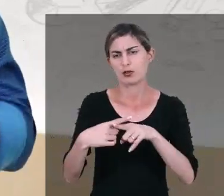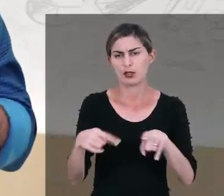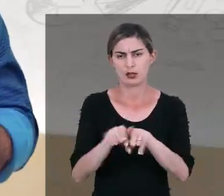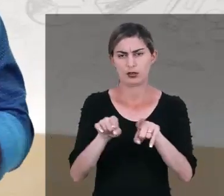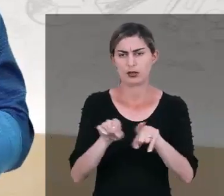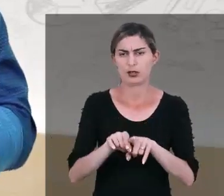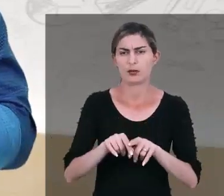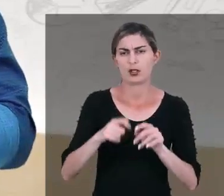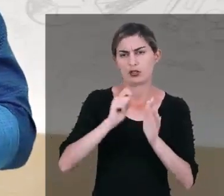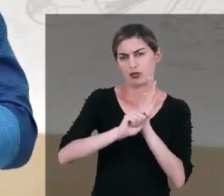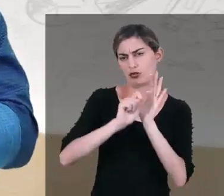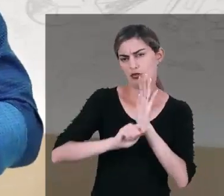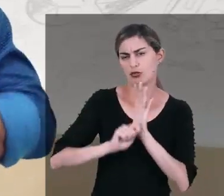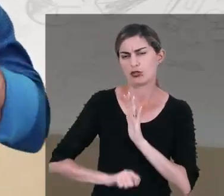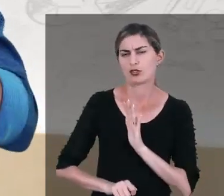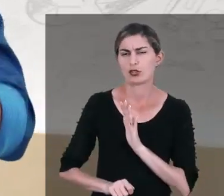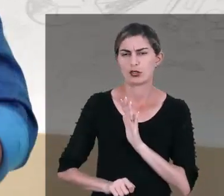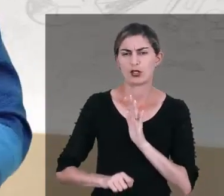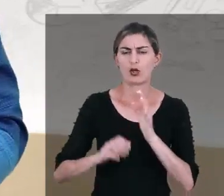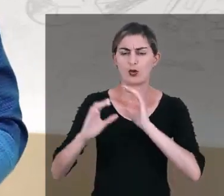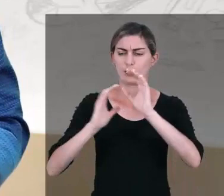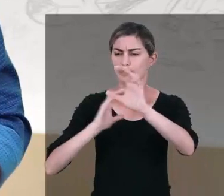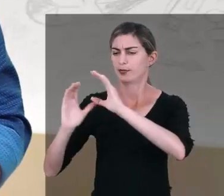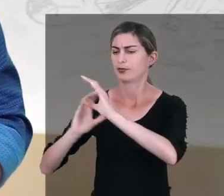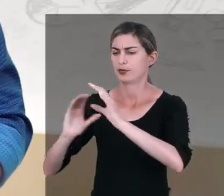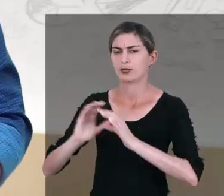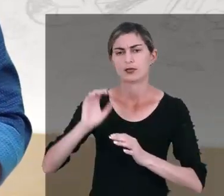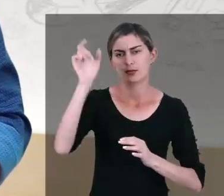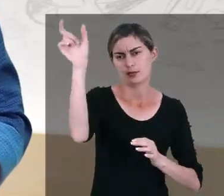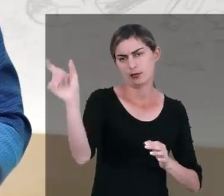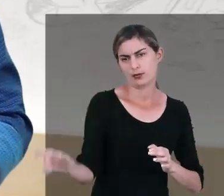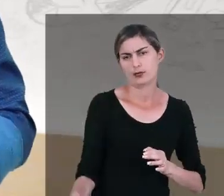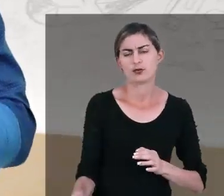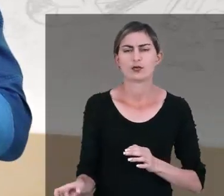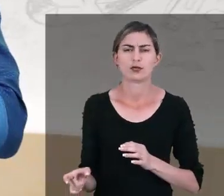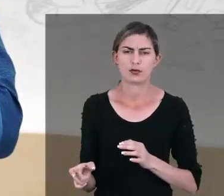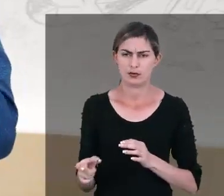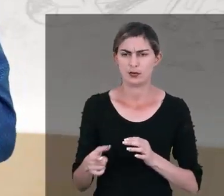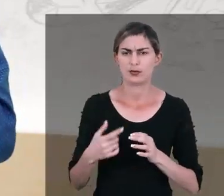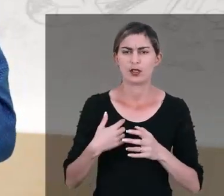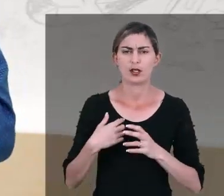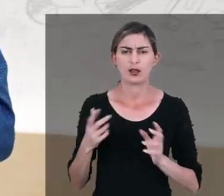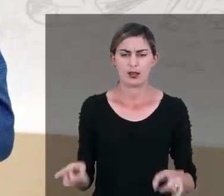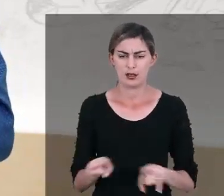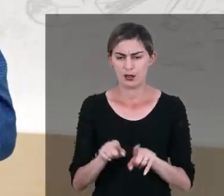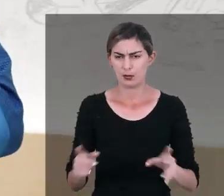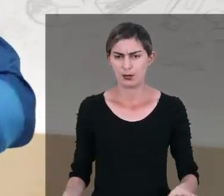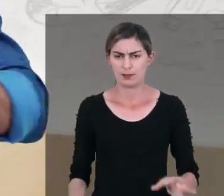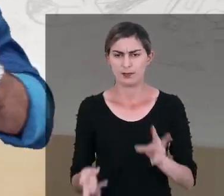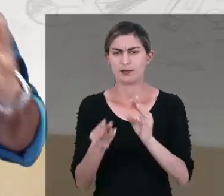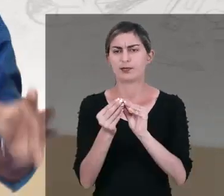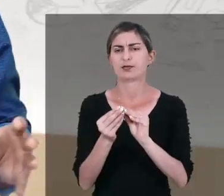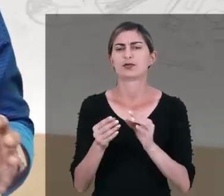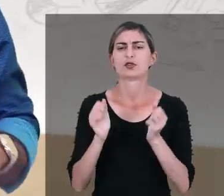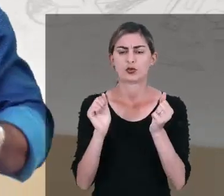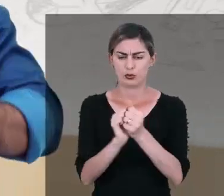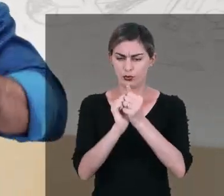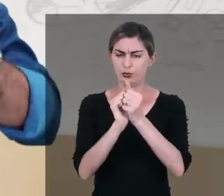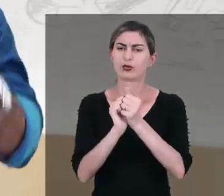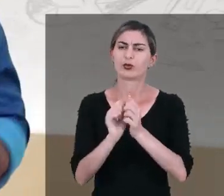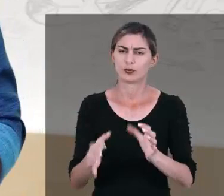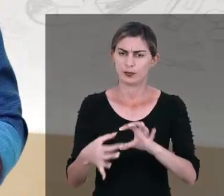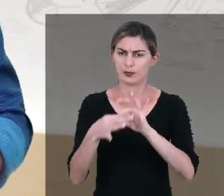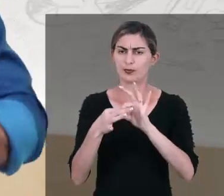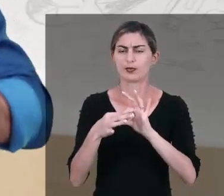a nossa escrita, a nossa forma de comunicação com o cliente, né? E agregado a isso, posteriormente a